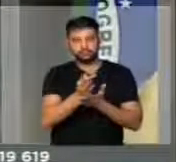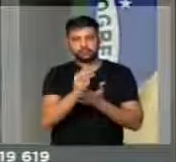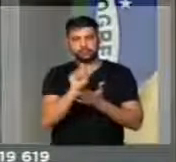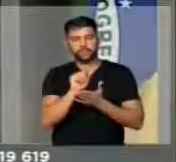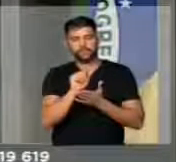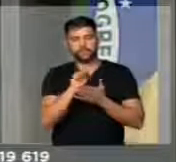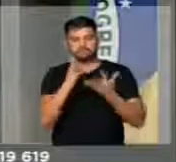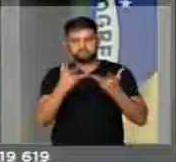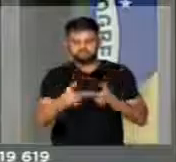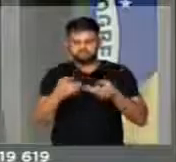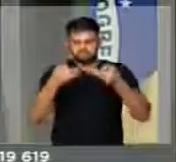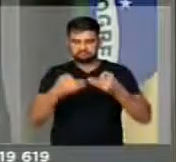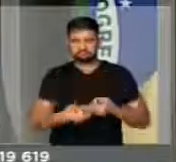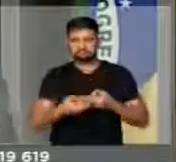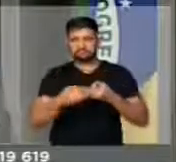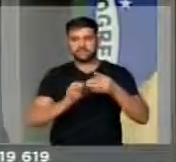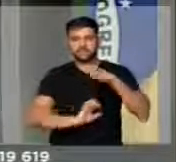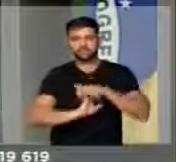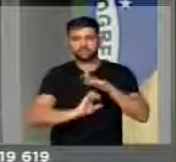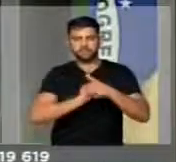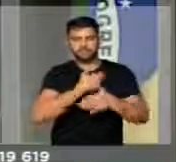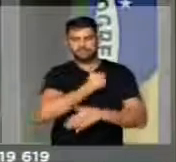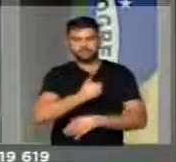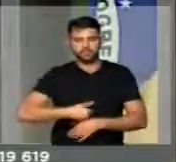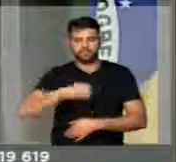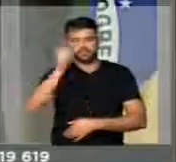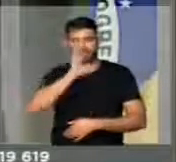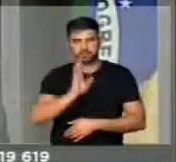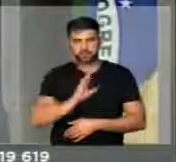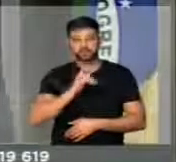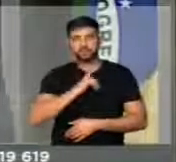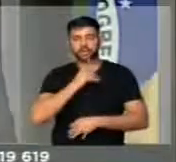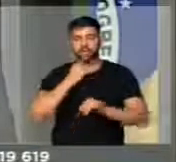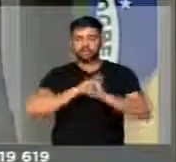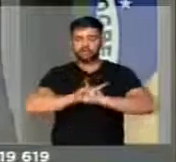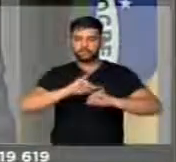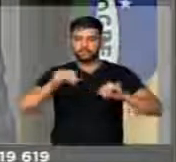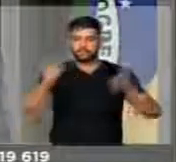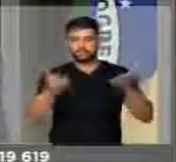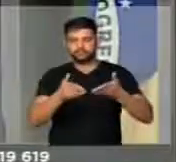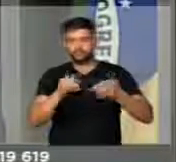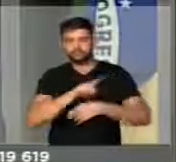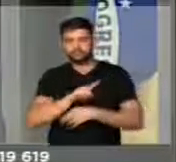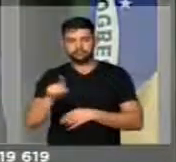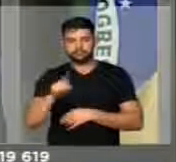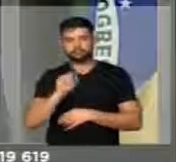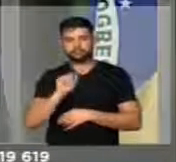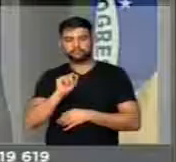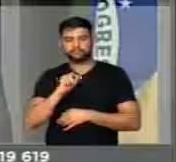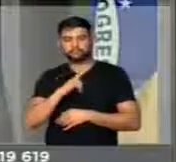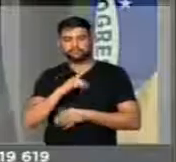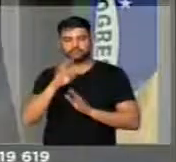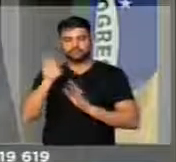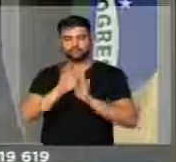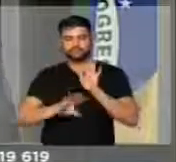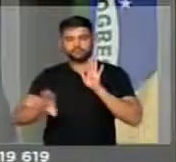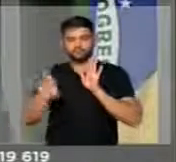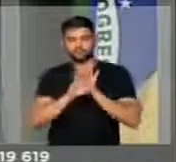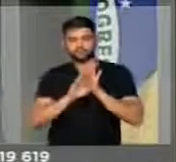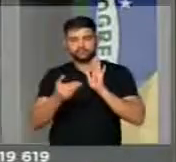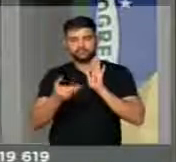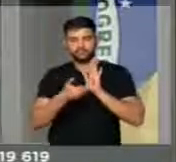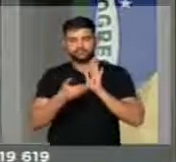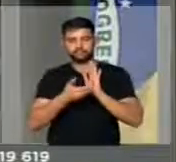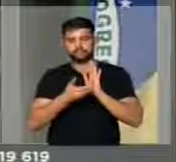a excelência das empresas estatais. Quero destacar aqui que do texto que chegou do